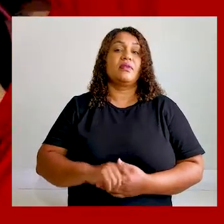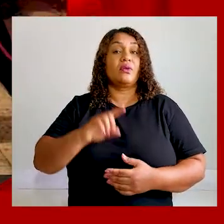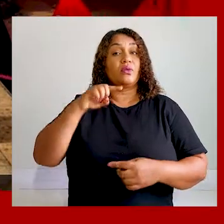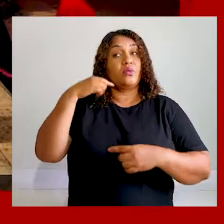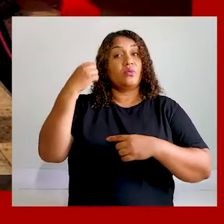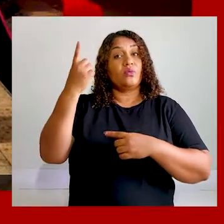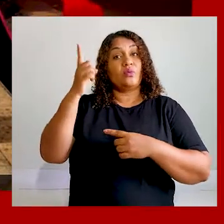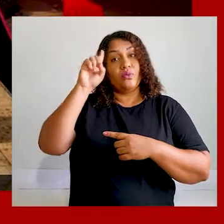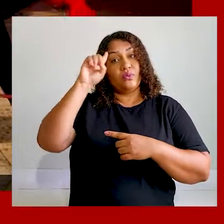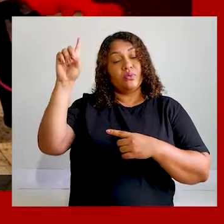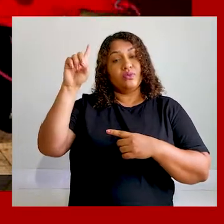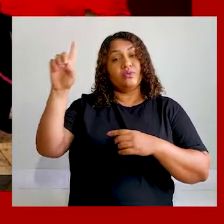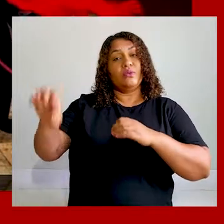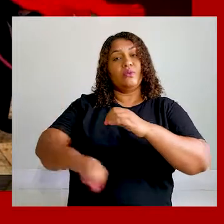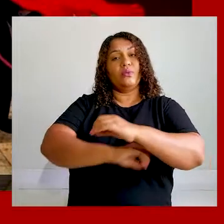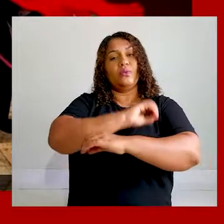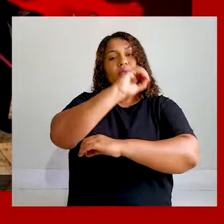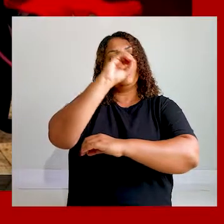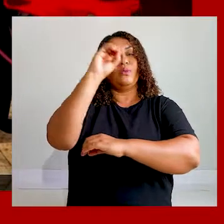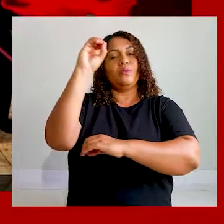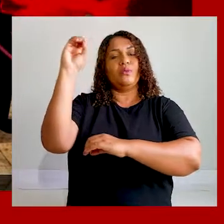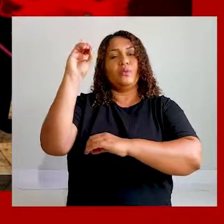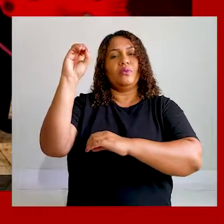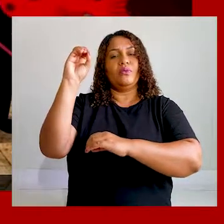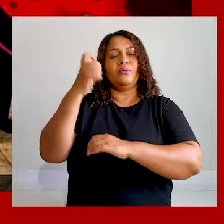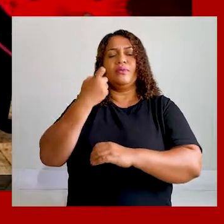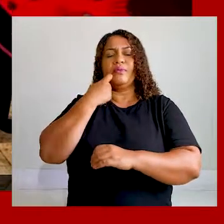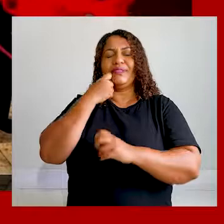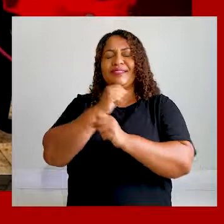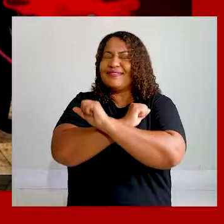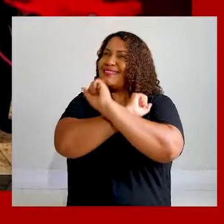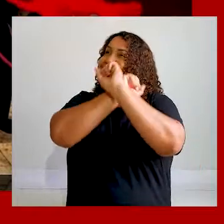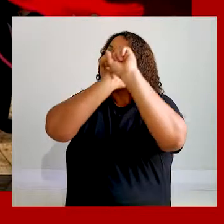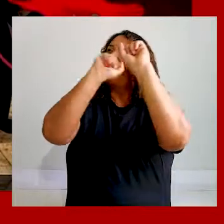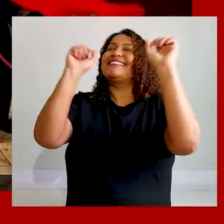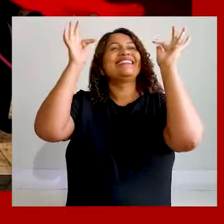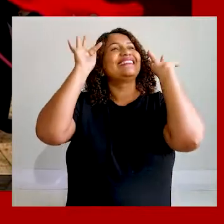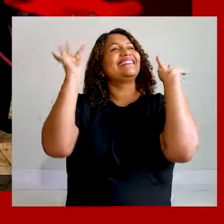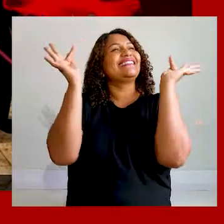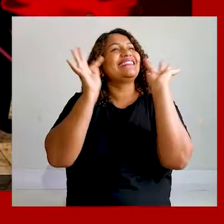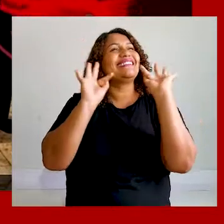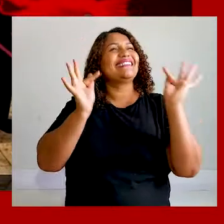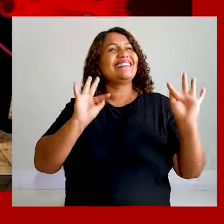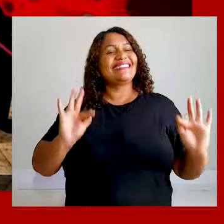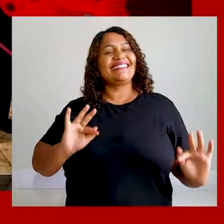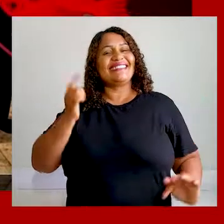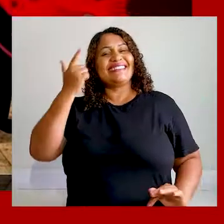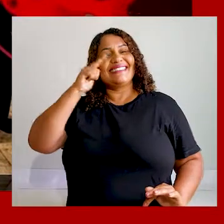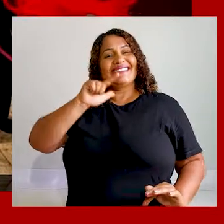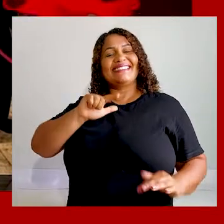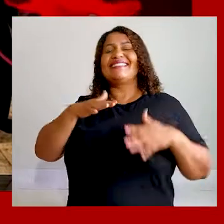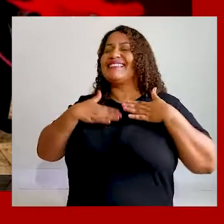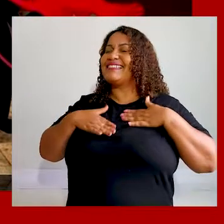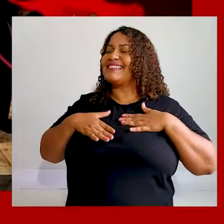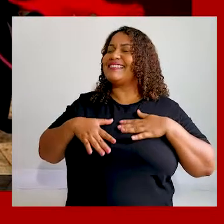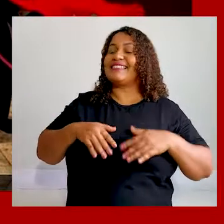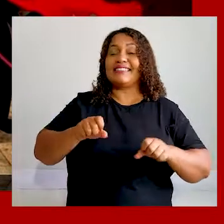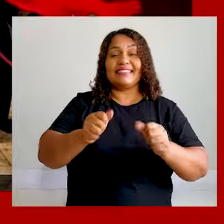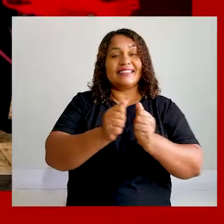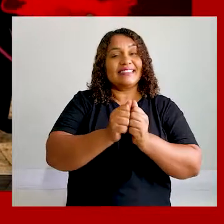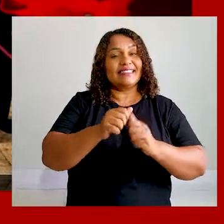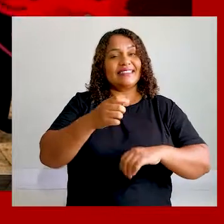No dia seguinte, o peixe acordou feliz. Conseguira descansar com sua